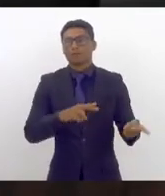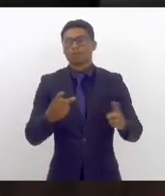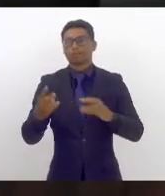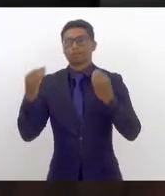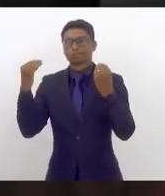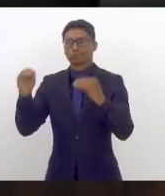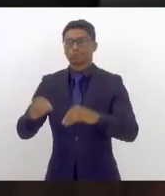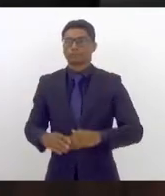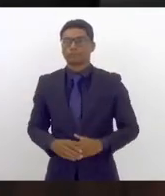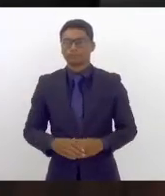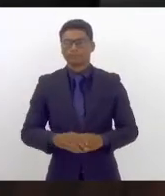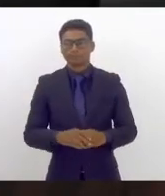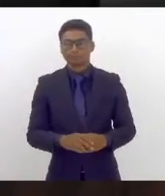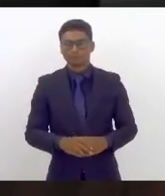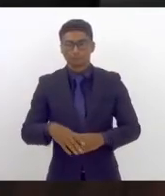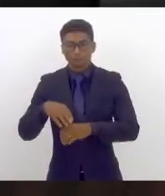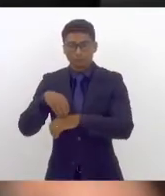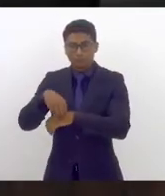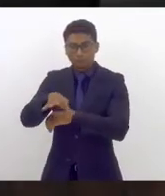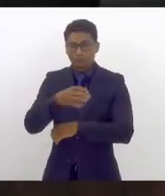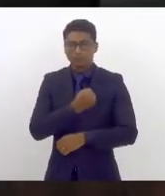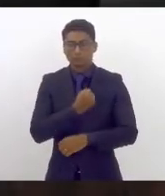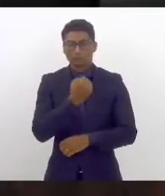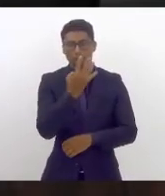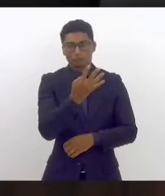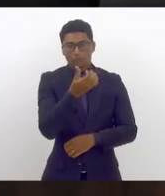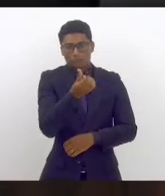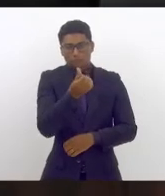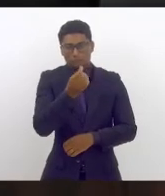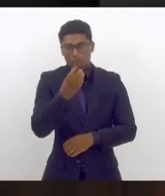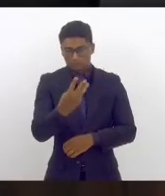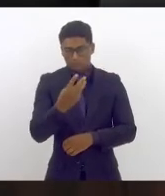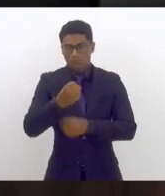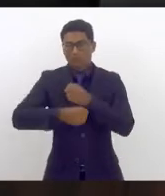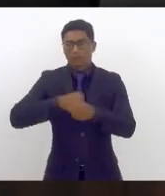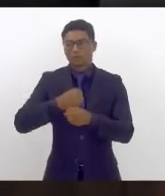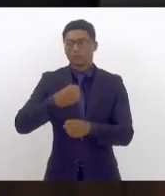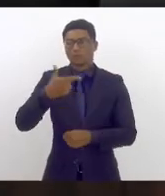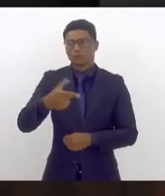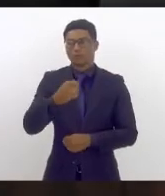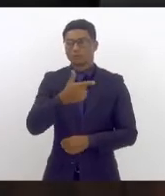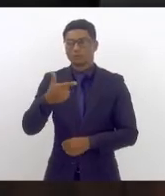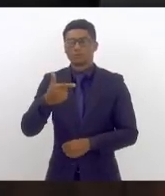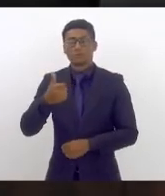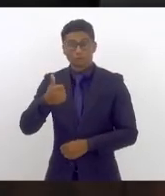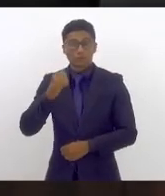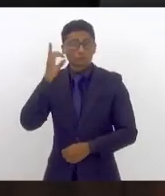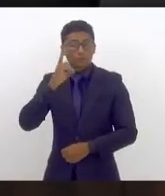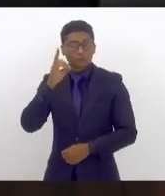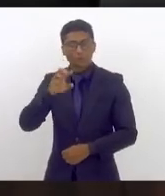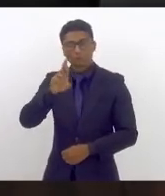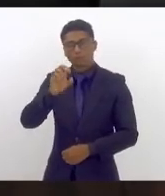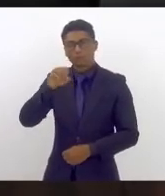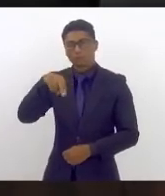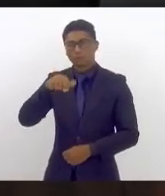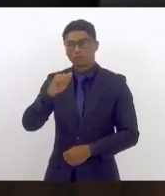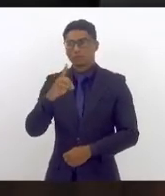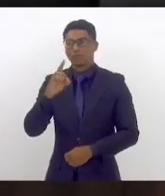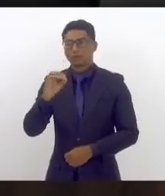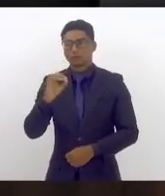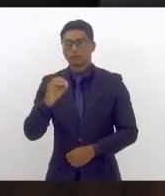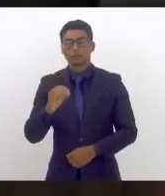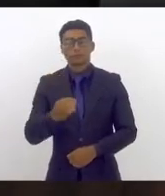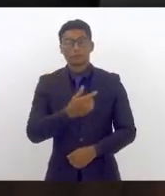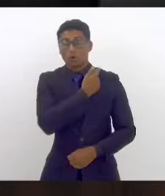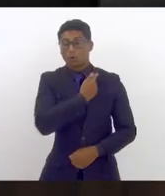promulgação indicação Legislativa número 463 de 2021 de autoria Deputado Ronaldo Anchieta que solicita os Santíssimo